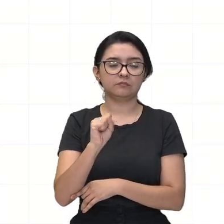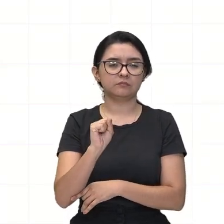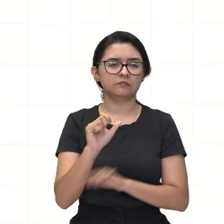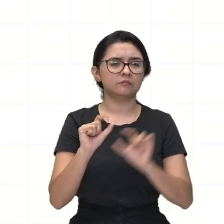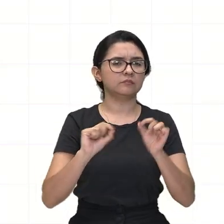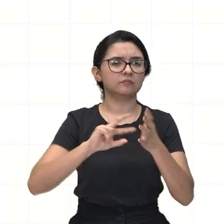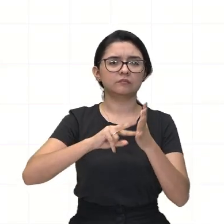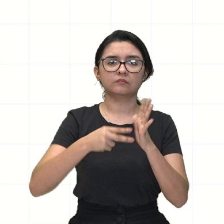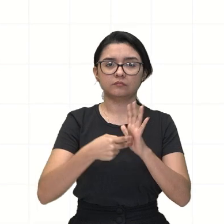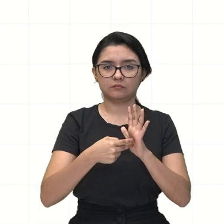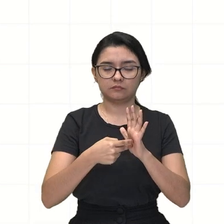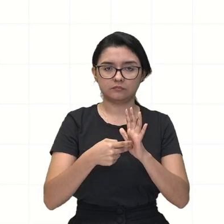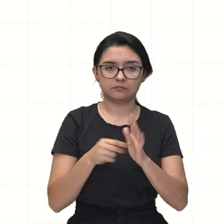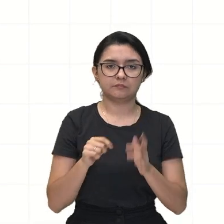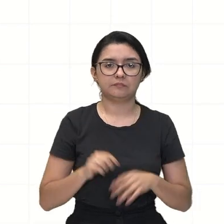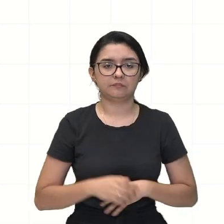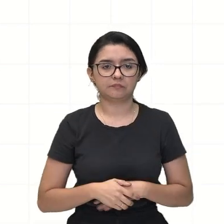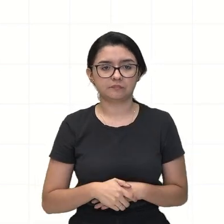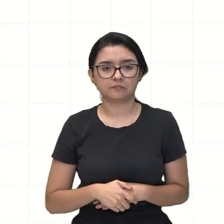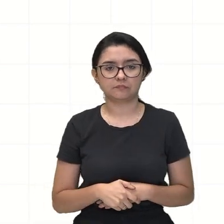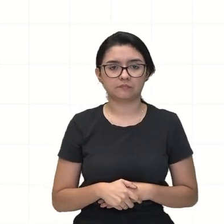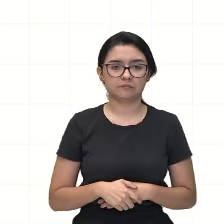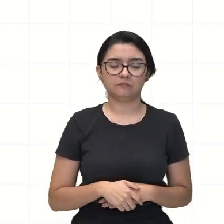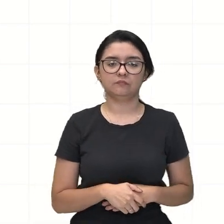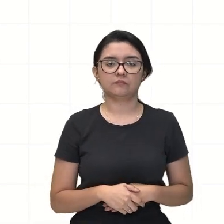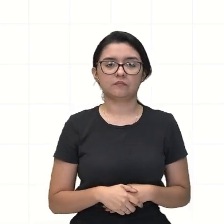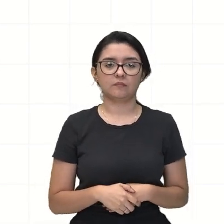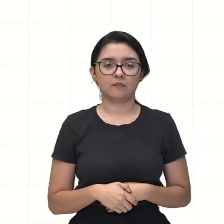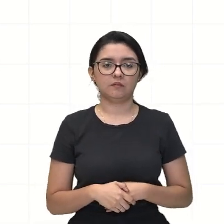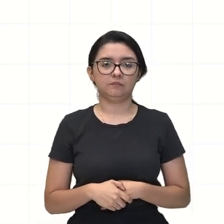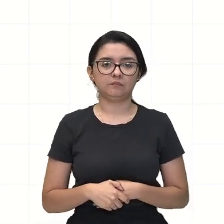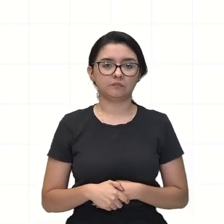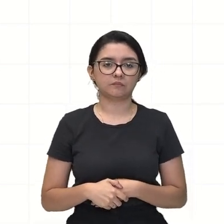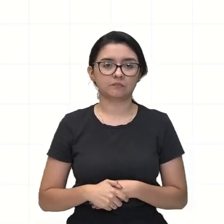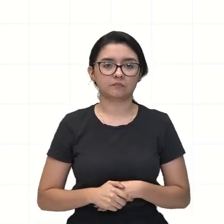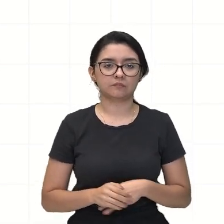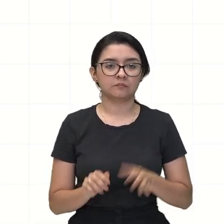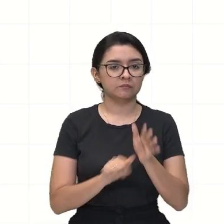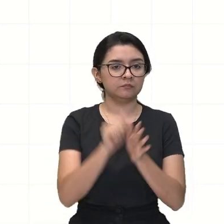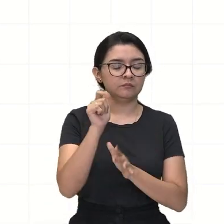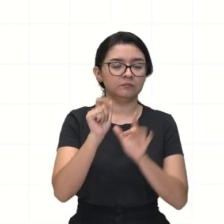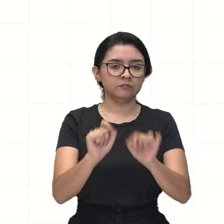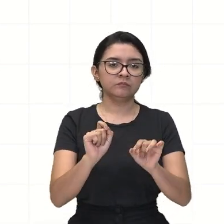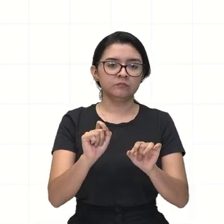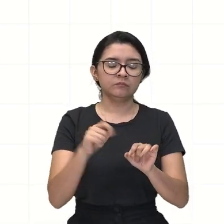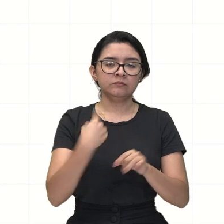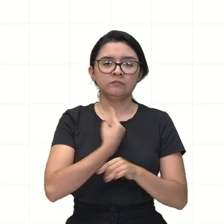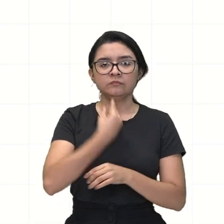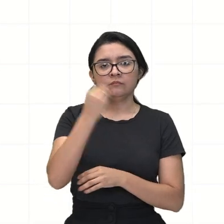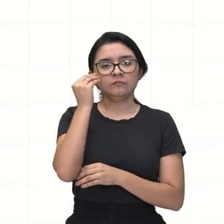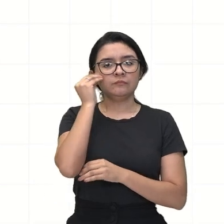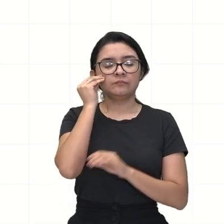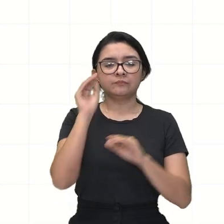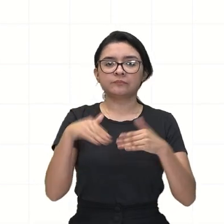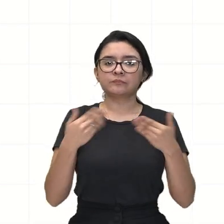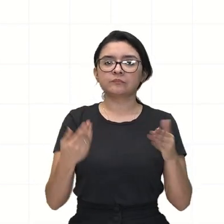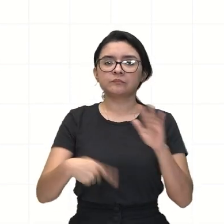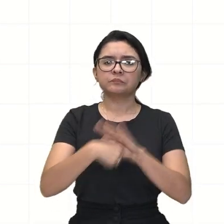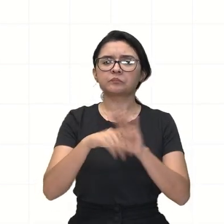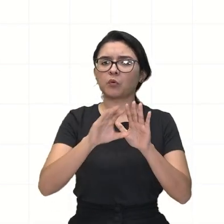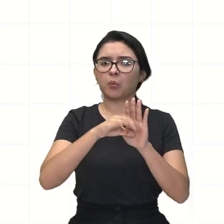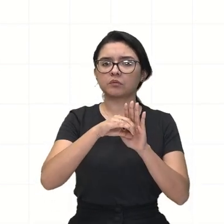sobre frações equivalentes, né, primeiramente a gente procura ver aqui sua